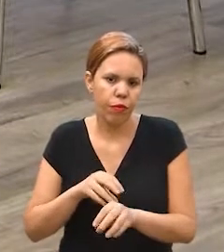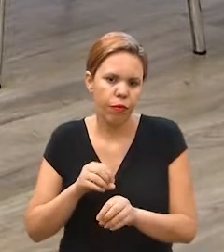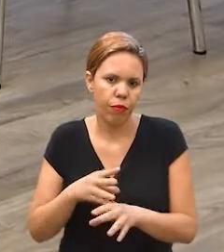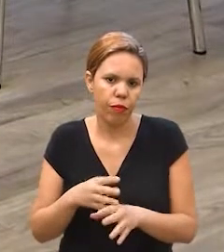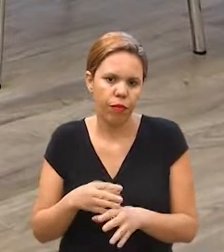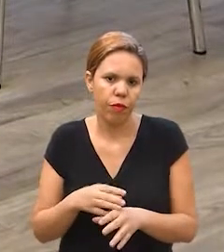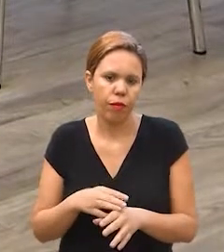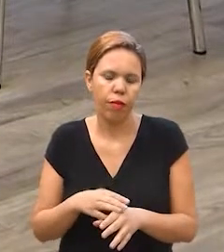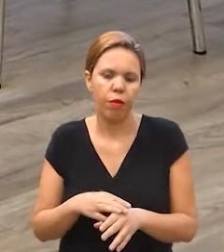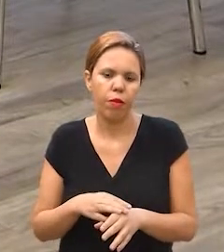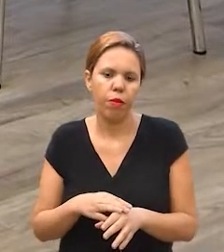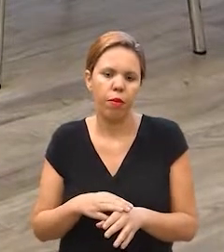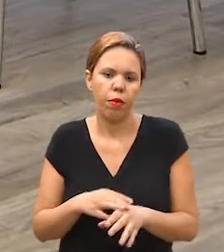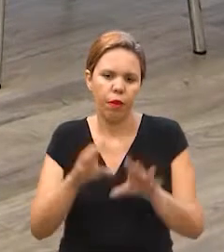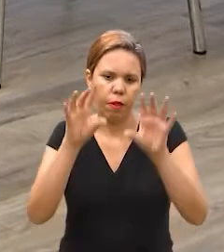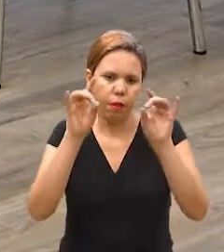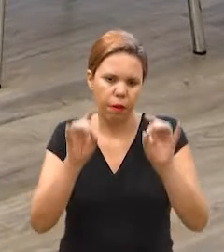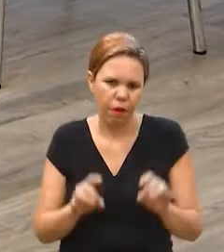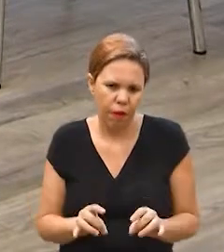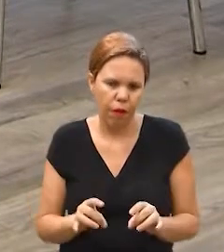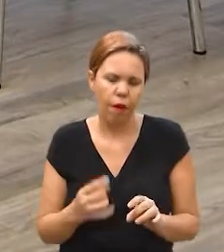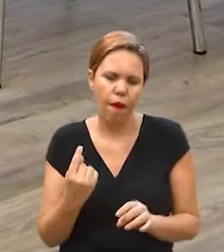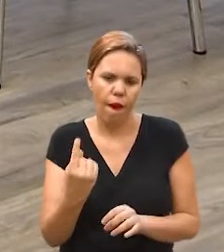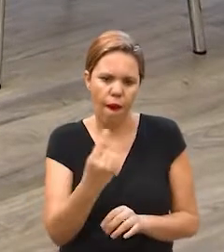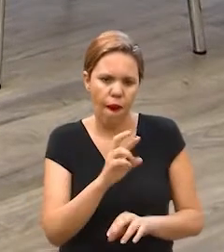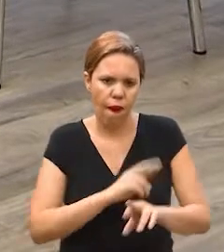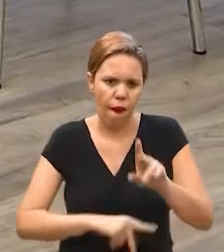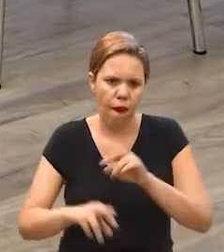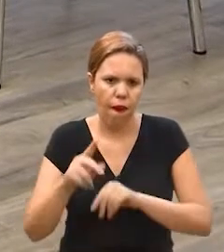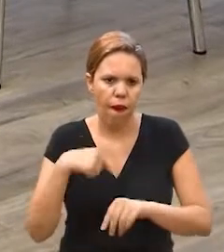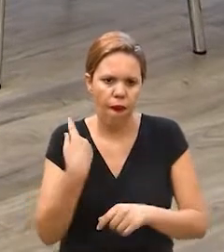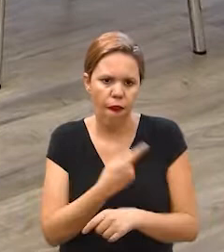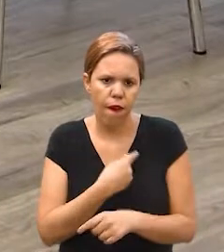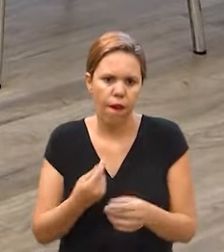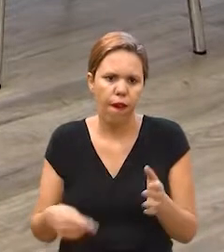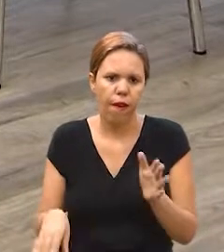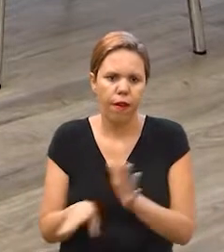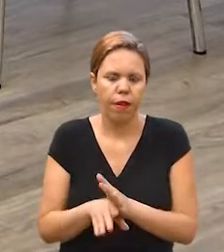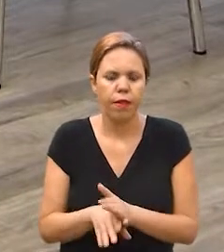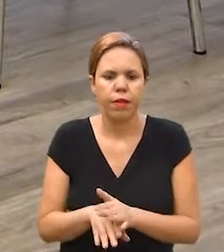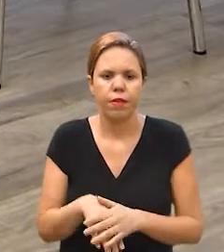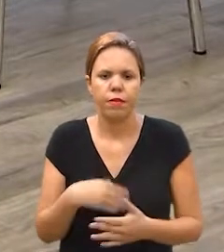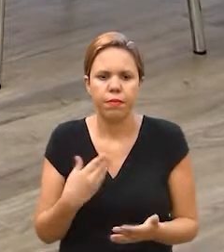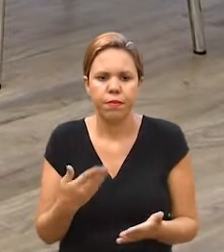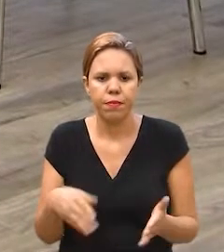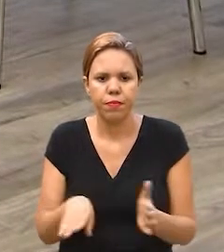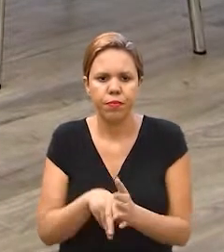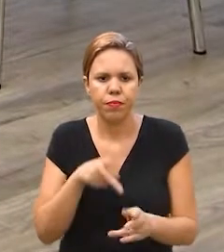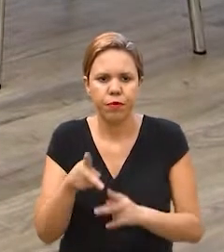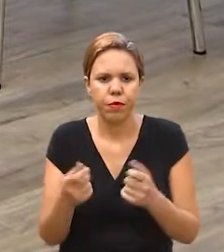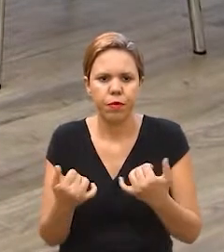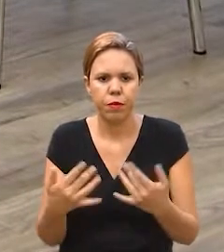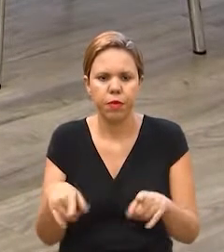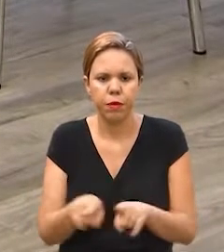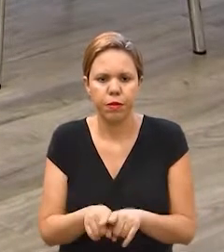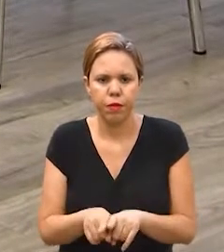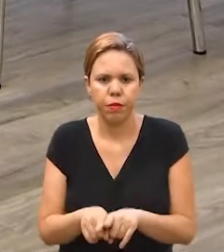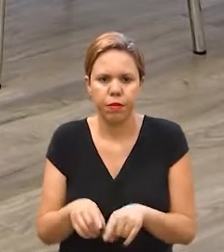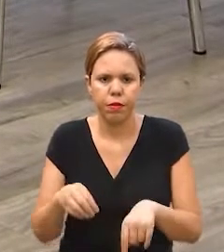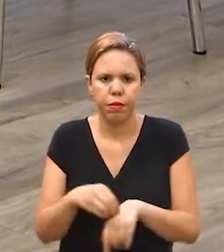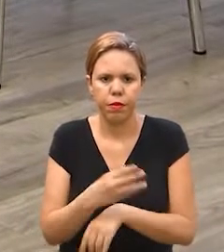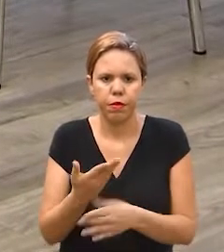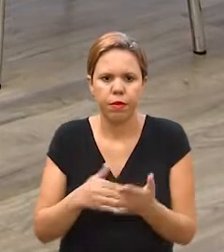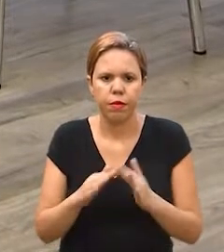muitas especificidades. A gente precisa chegar até esse público, trazer esse público